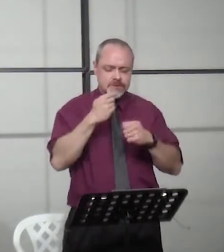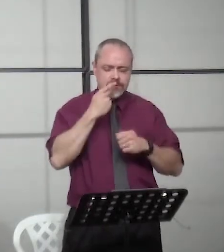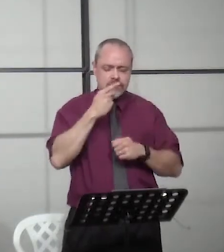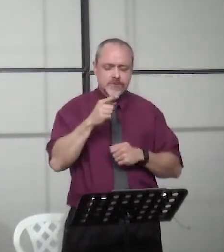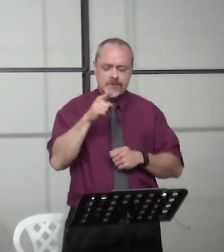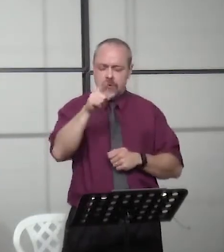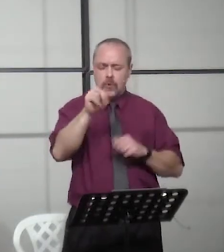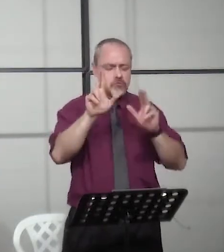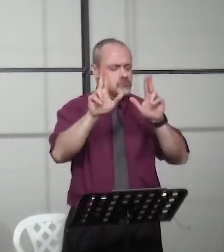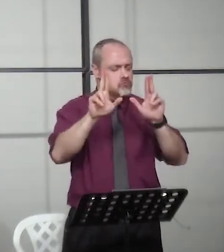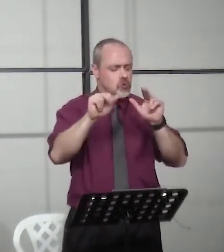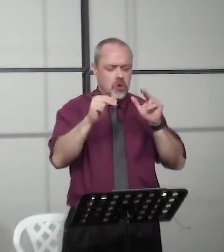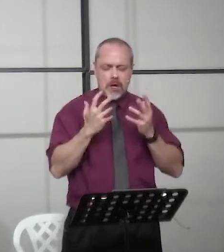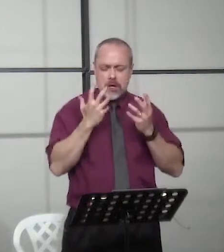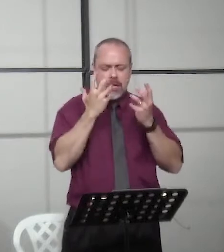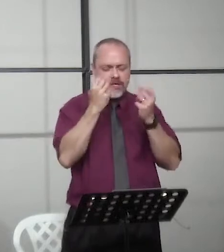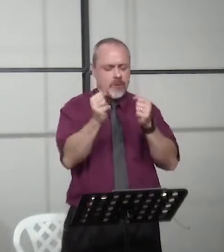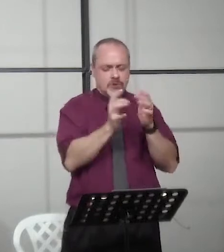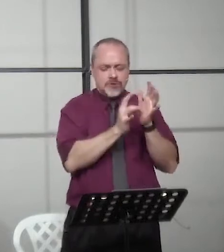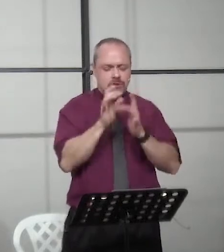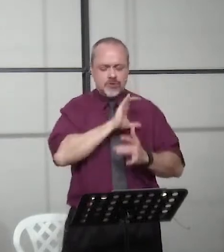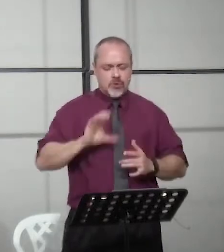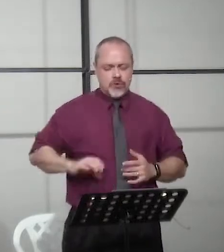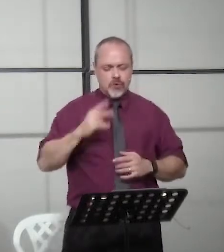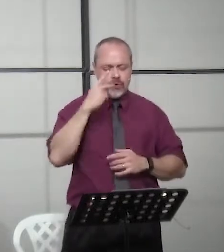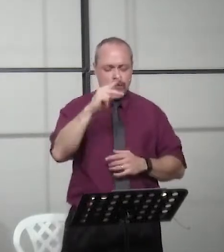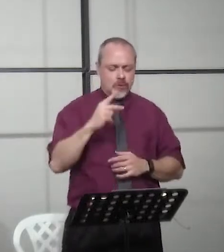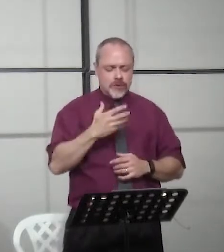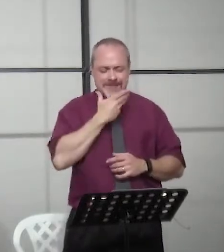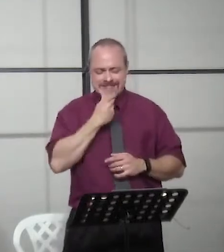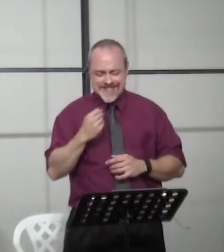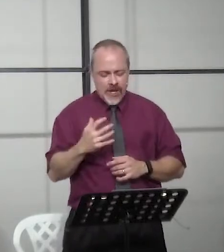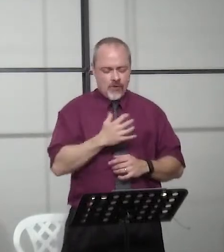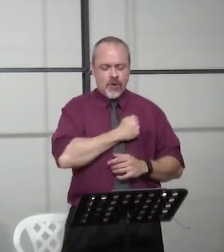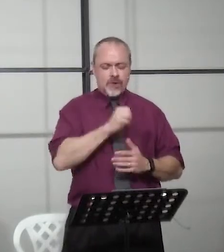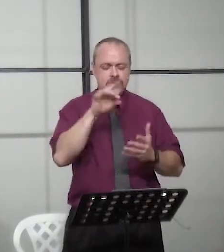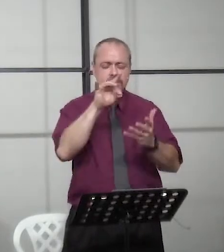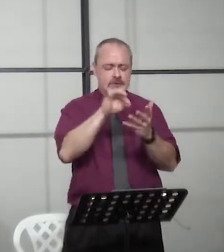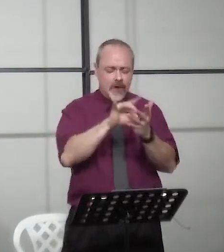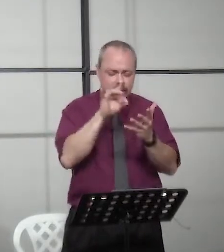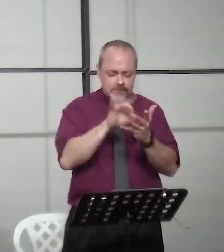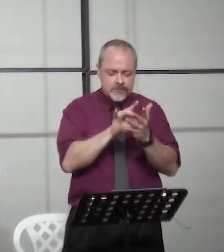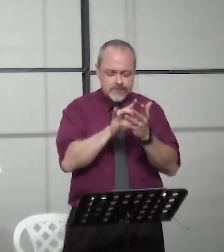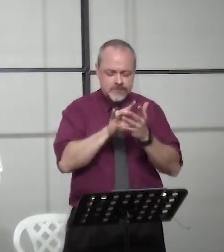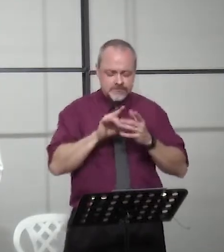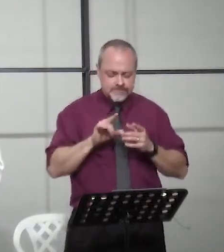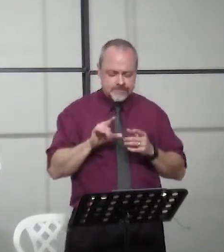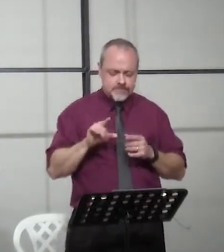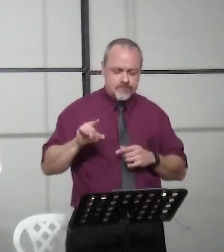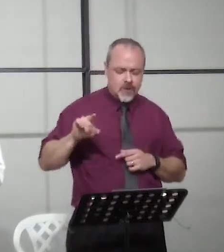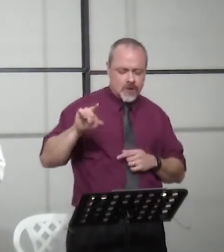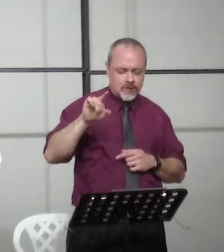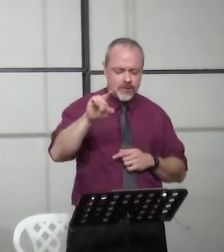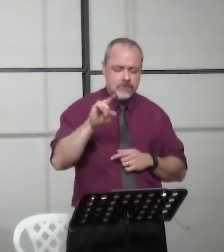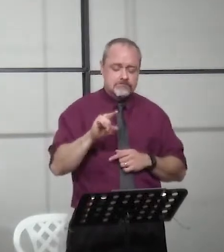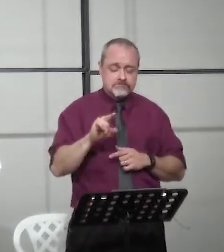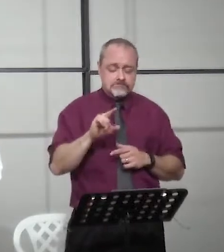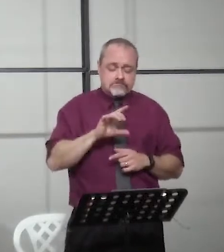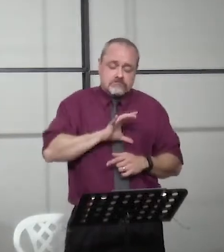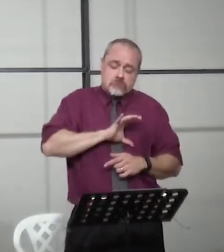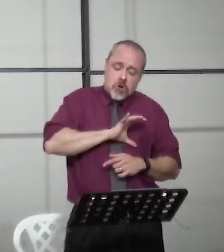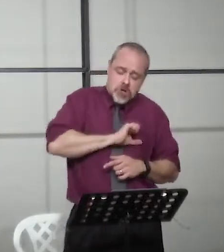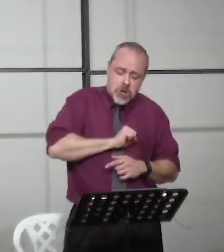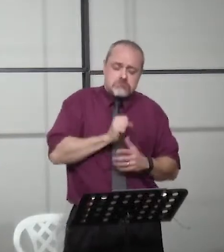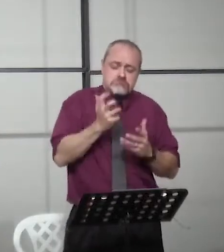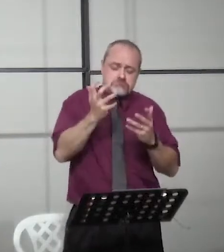você nunca recebeu Jesus como seu Salvador de verdade e você gostaria